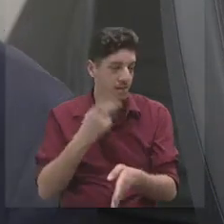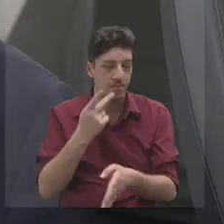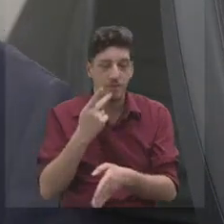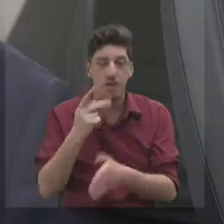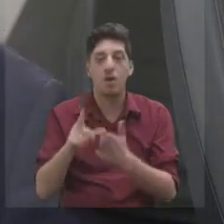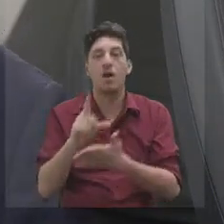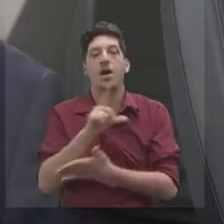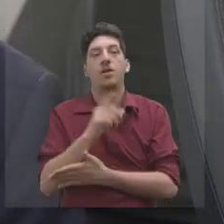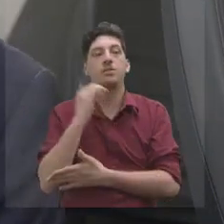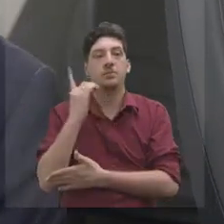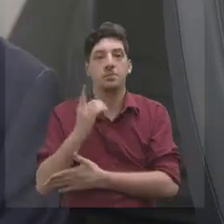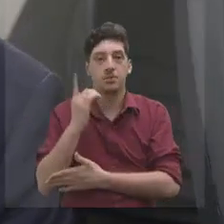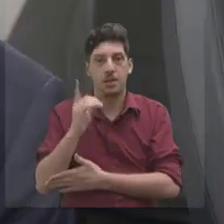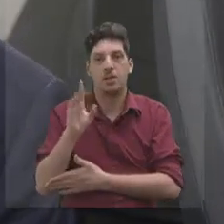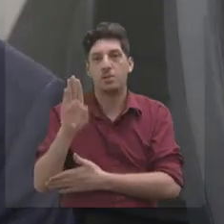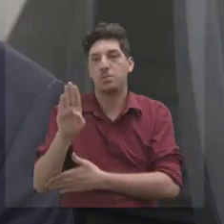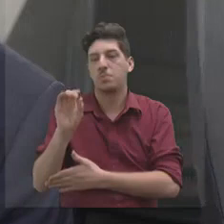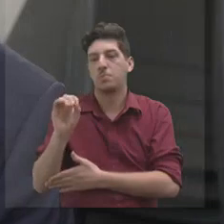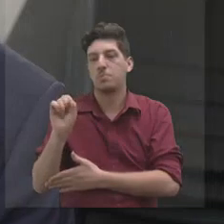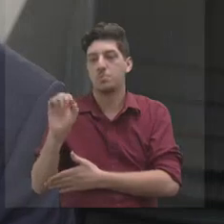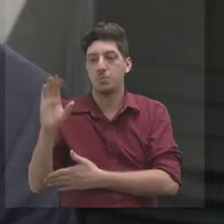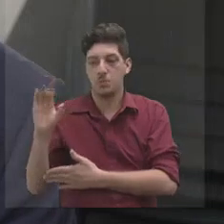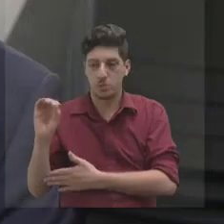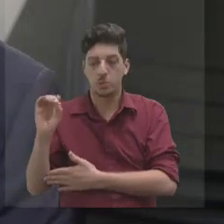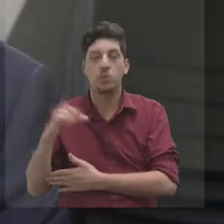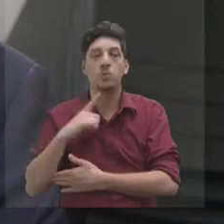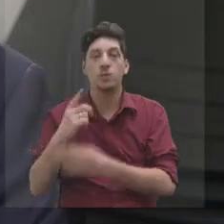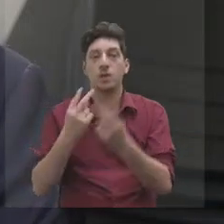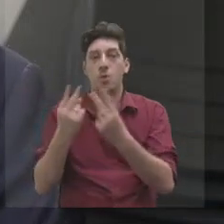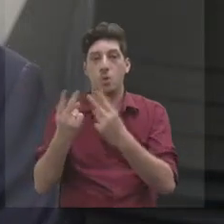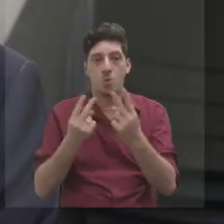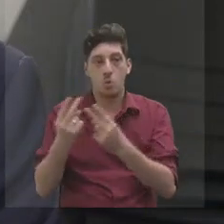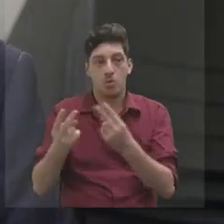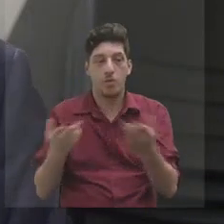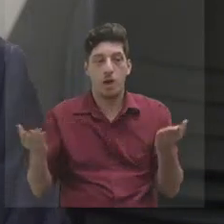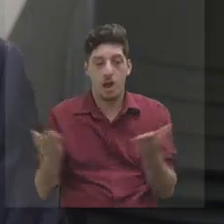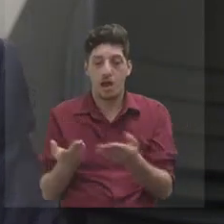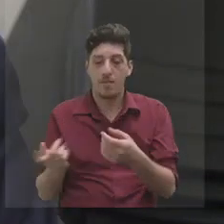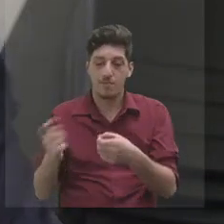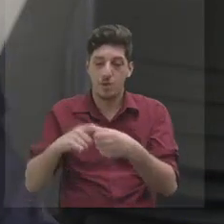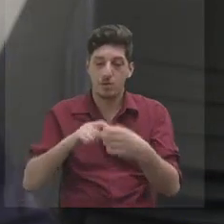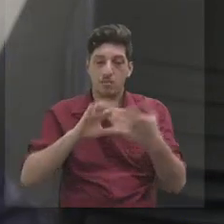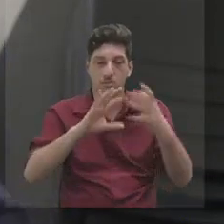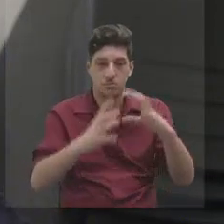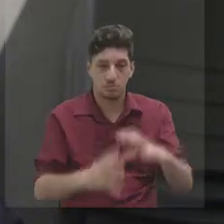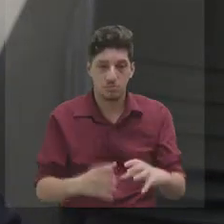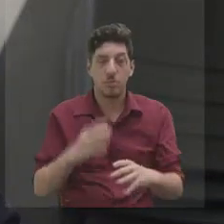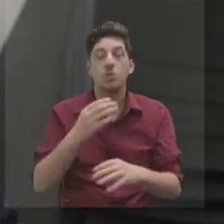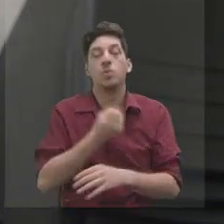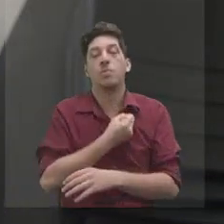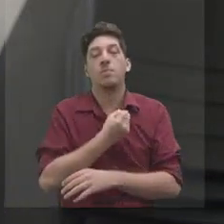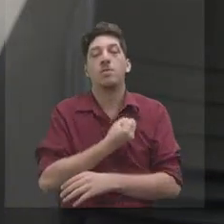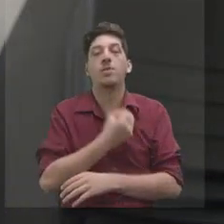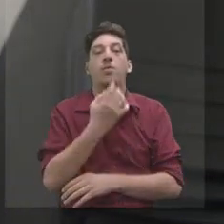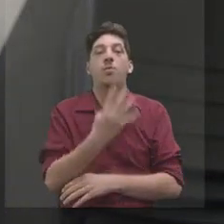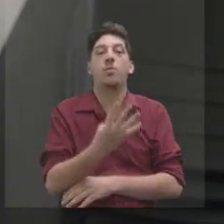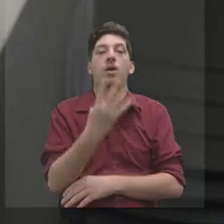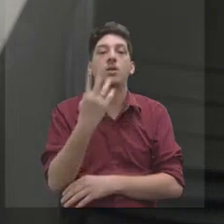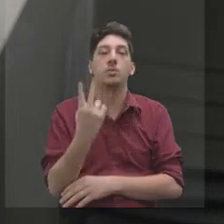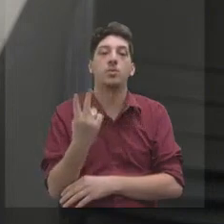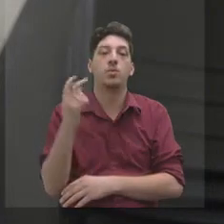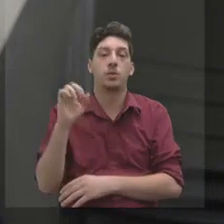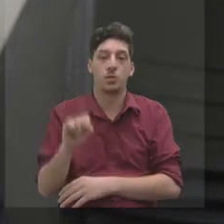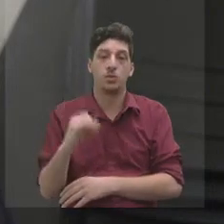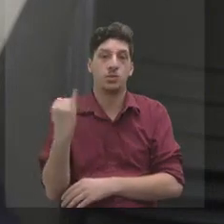essa rodovia que está agora sendo estruturada 428 a rodovia importante que ligar a achar o